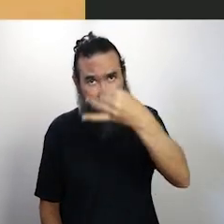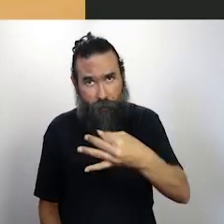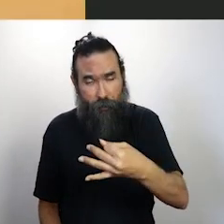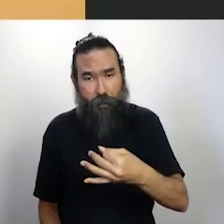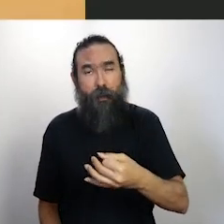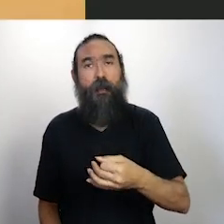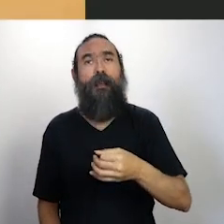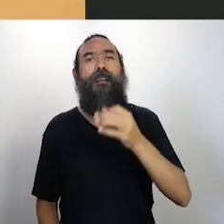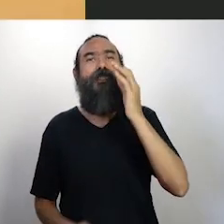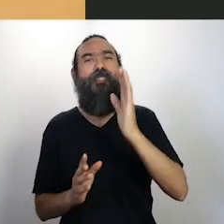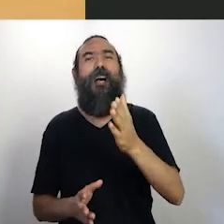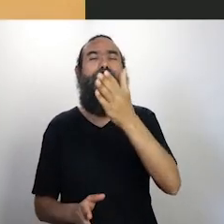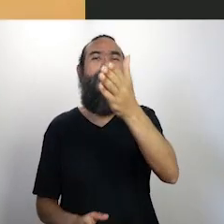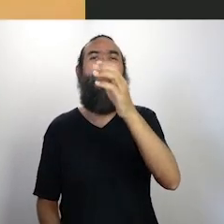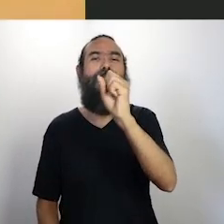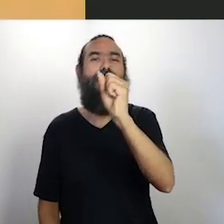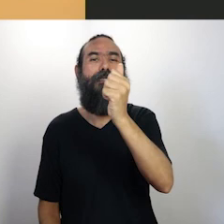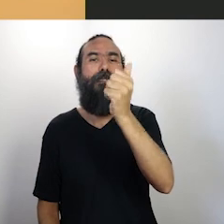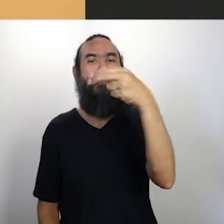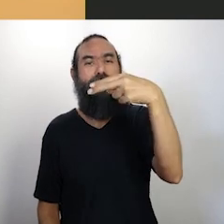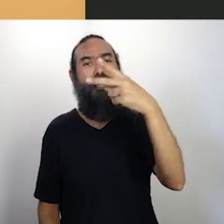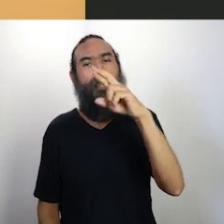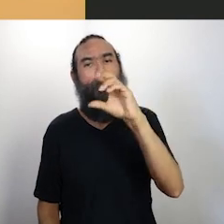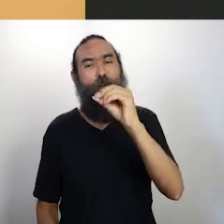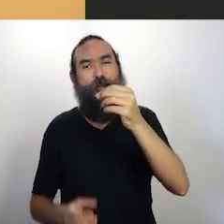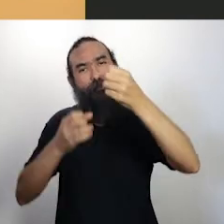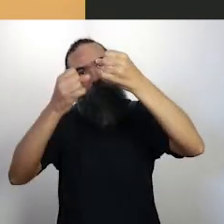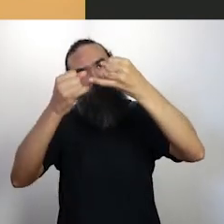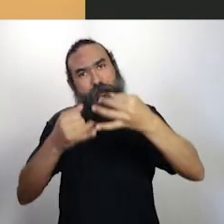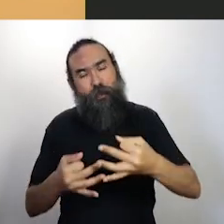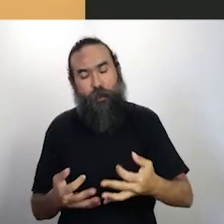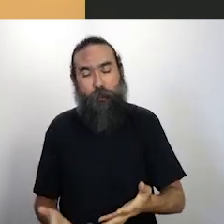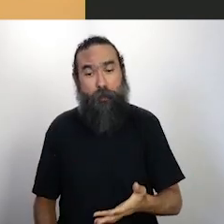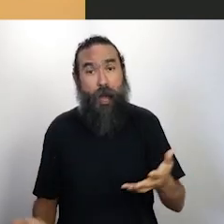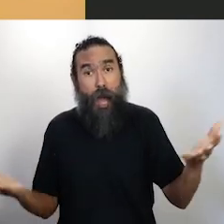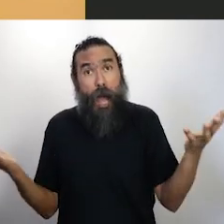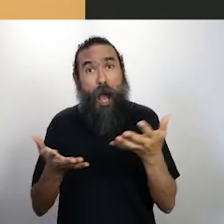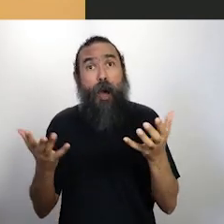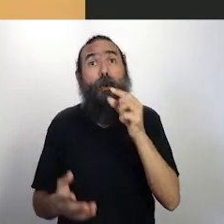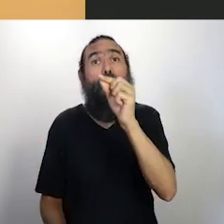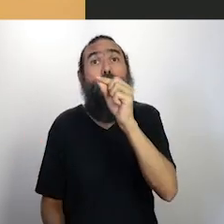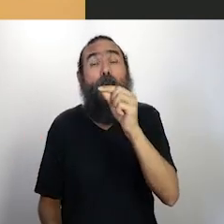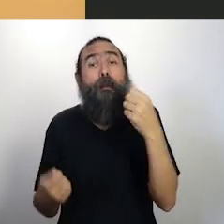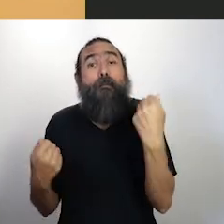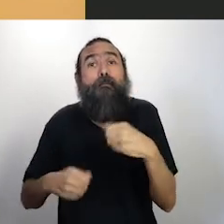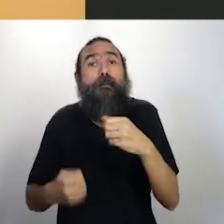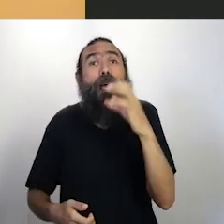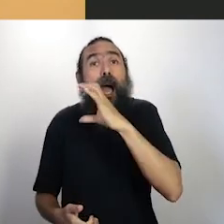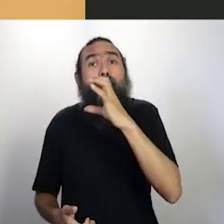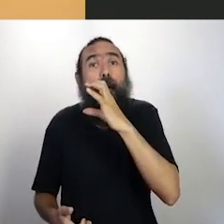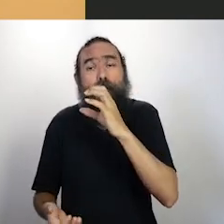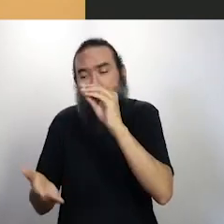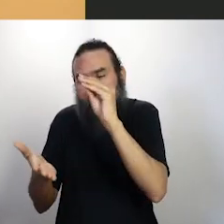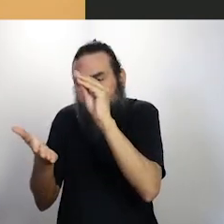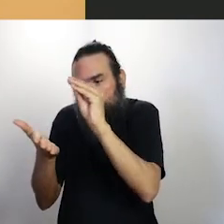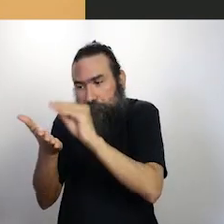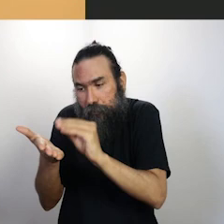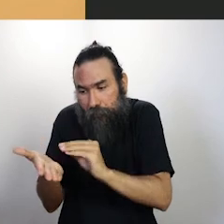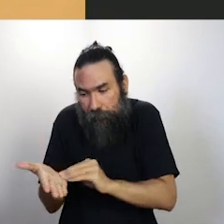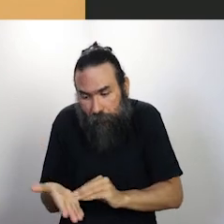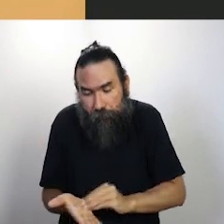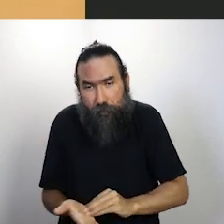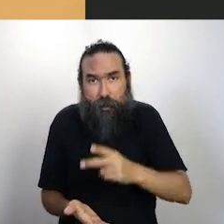fazer o Sandro fez o cadastro é algo mais imediato que as secretarias deveriam ter